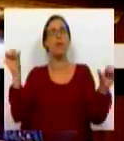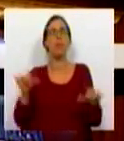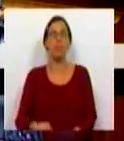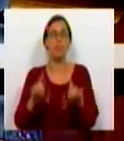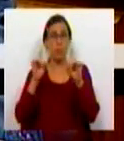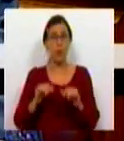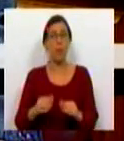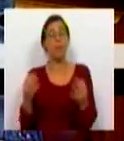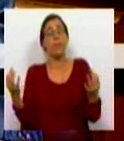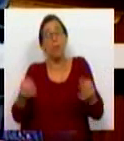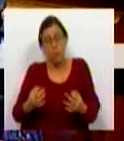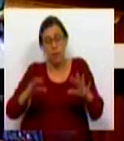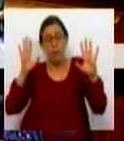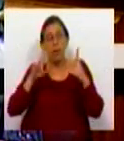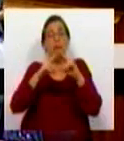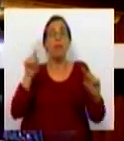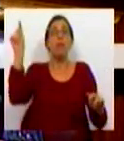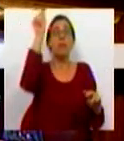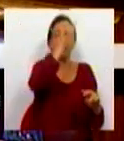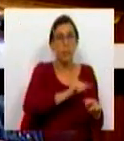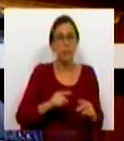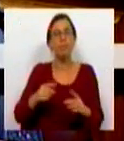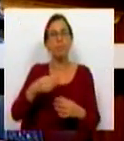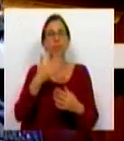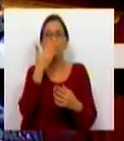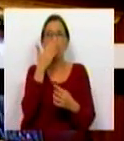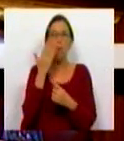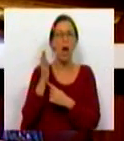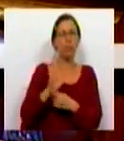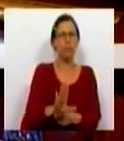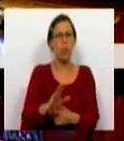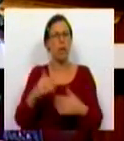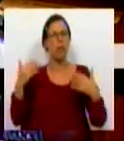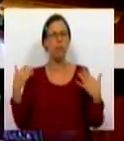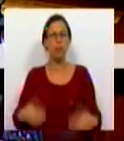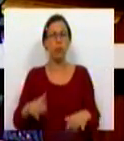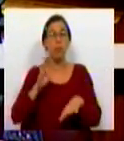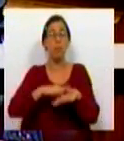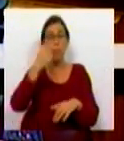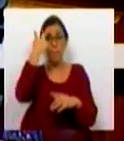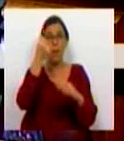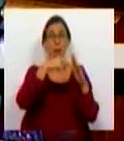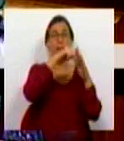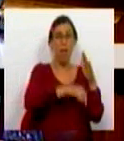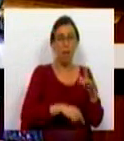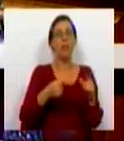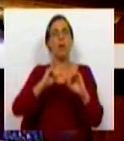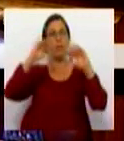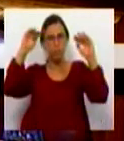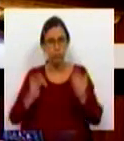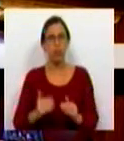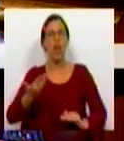pior. Apesar disso, os municípios tiveram uma postura exemplar no combate ao déficit público e na redução